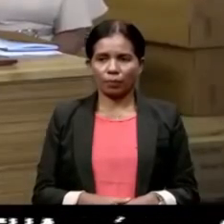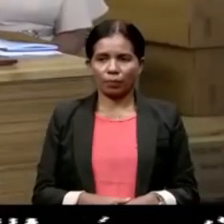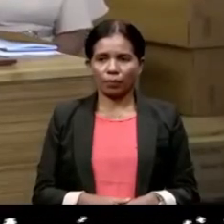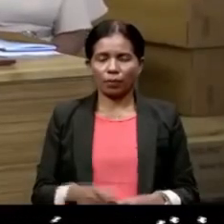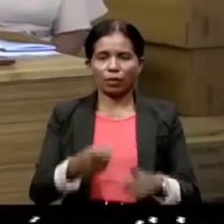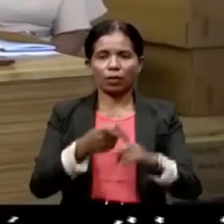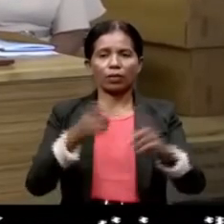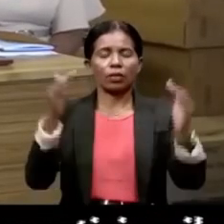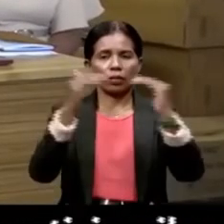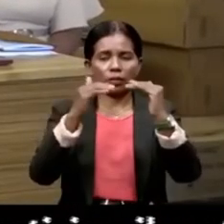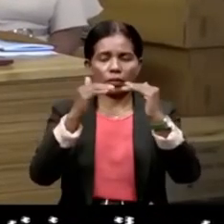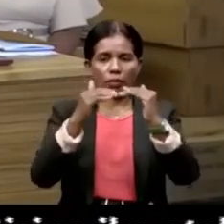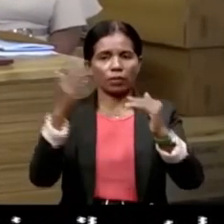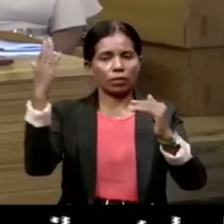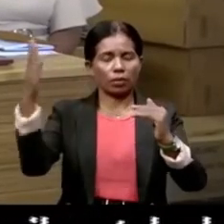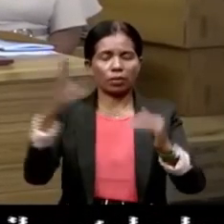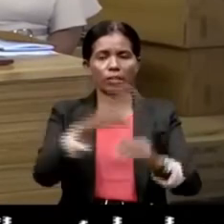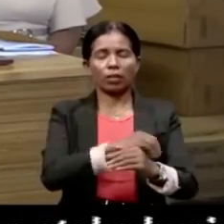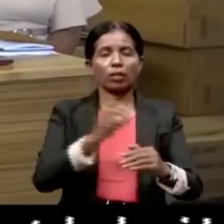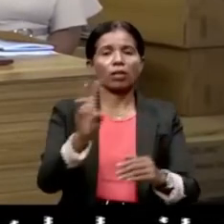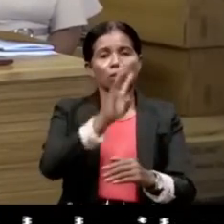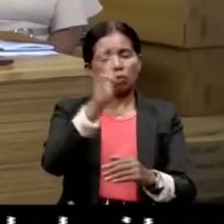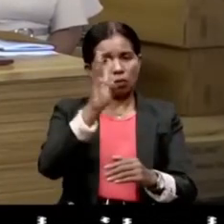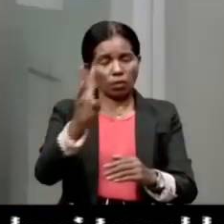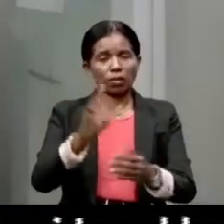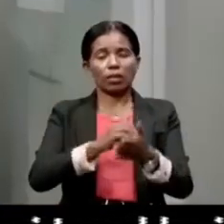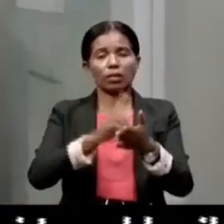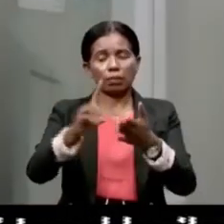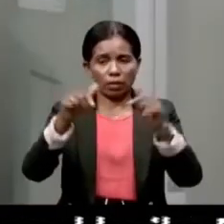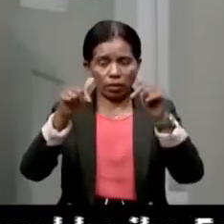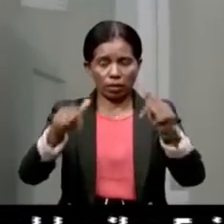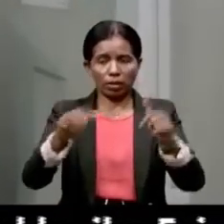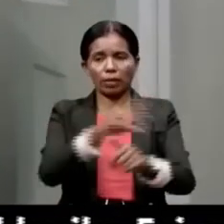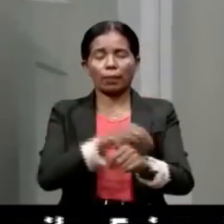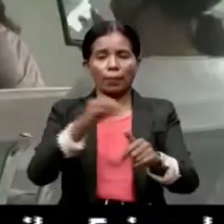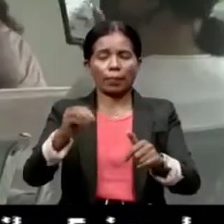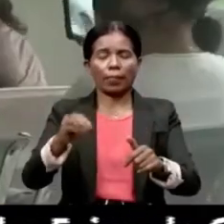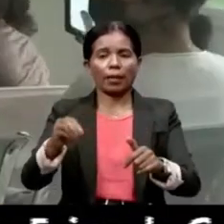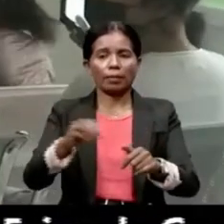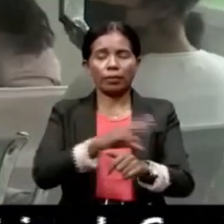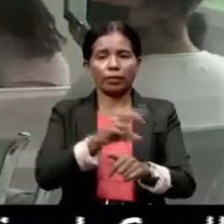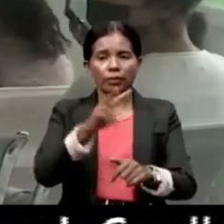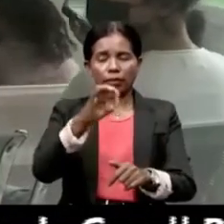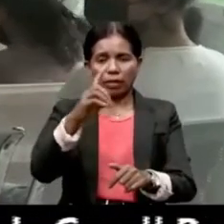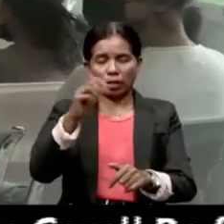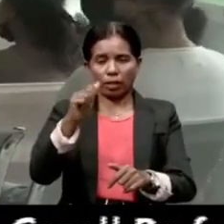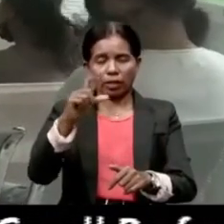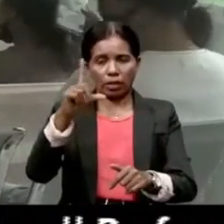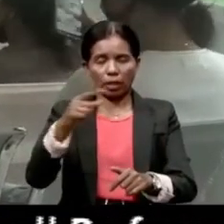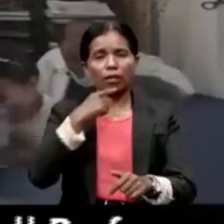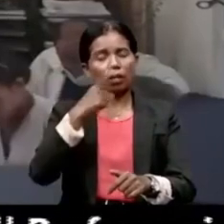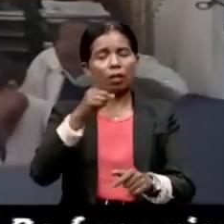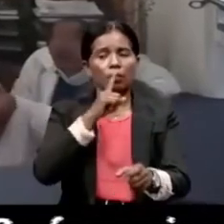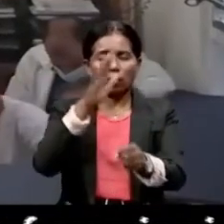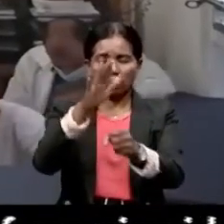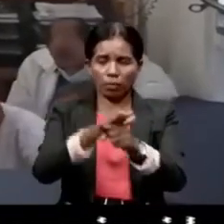Lhe-se conferência para a imprensa em Recampo Alor, quarta-feira, né? Porta-voz equipe integrada do Ministério da Saúde, Vidal de Jesus Lopes, promete